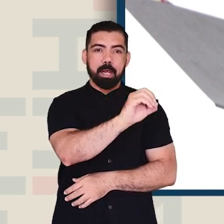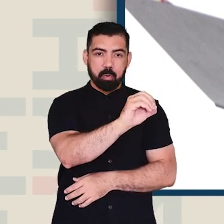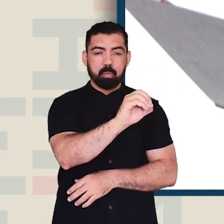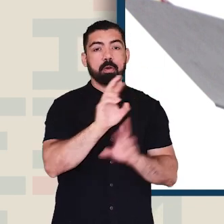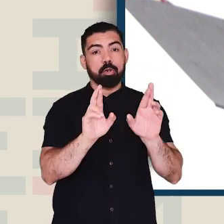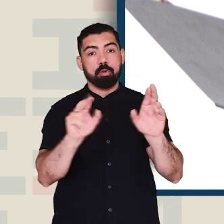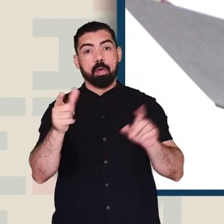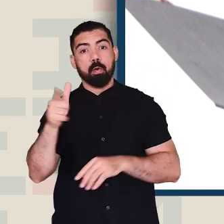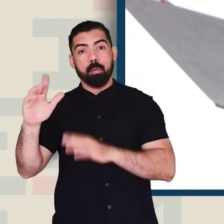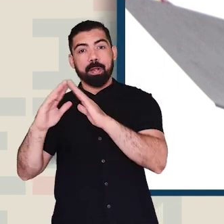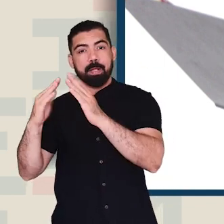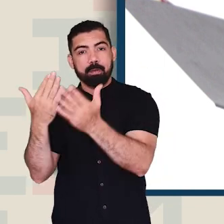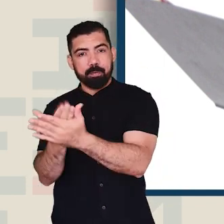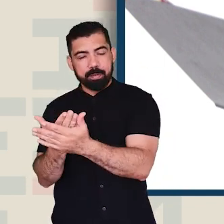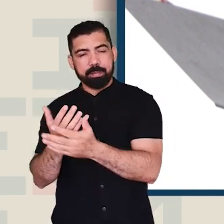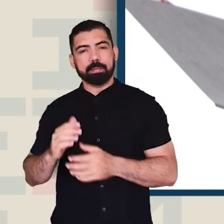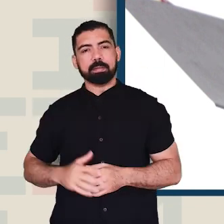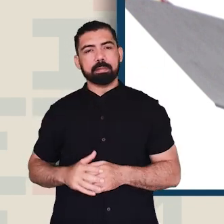escola